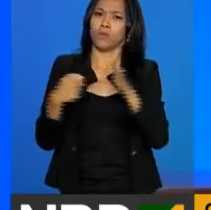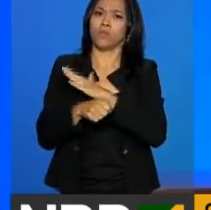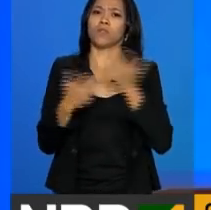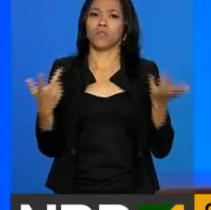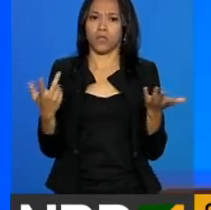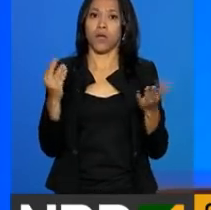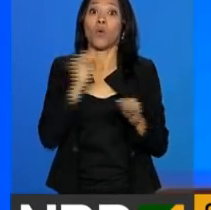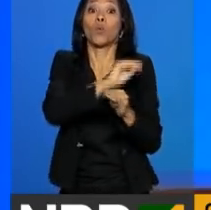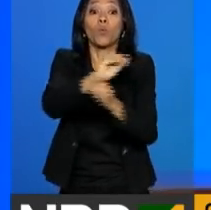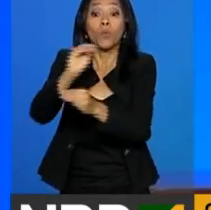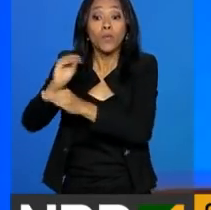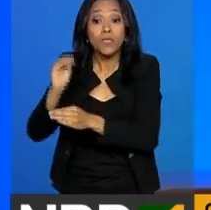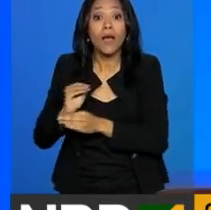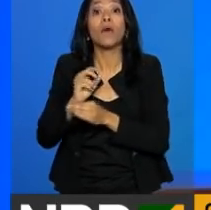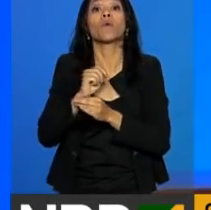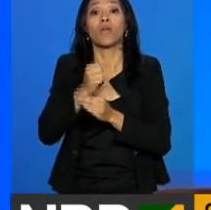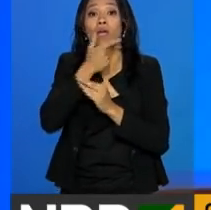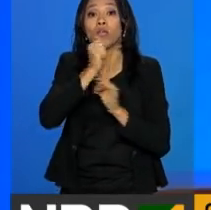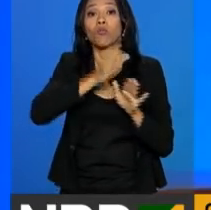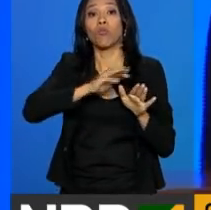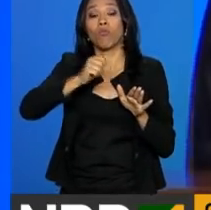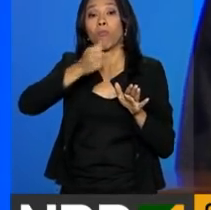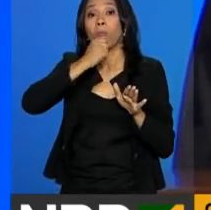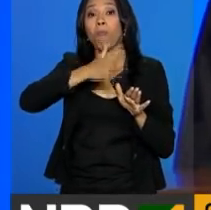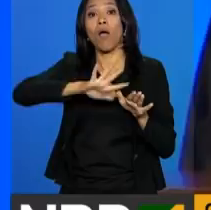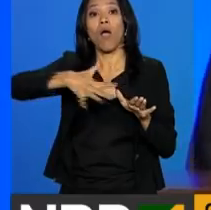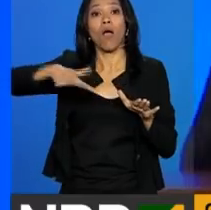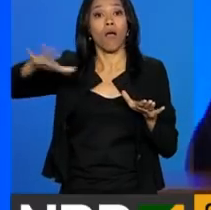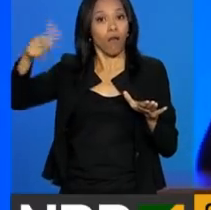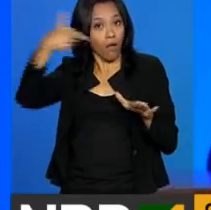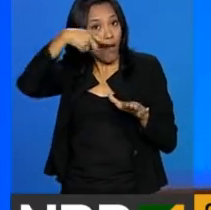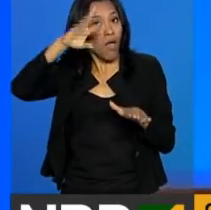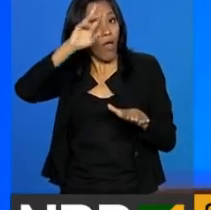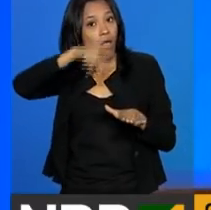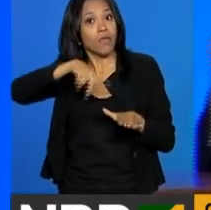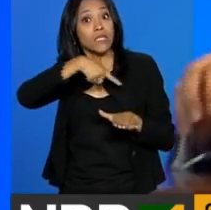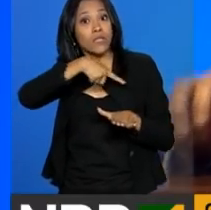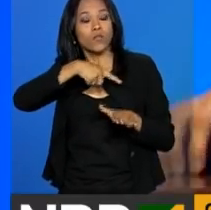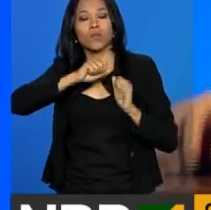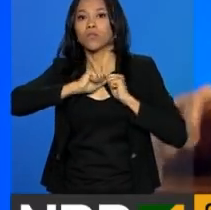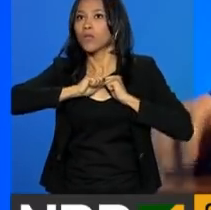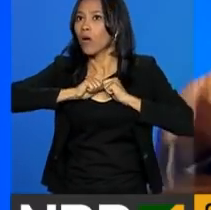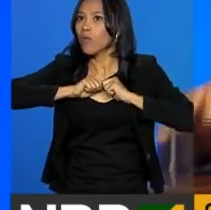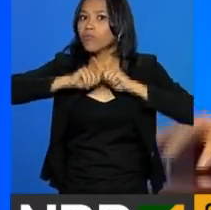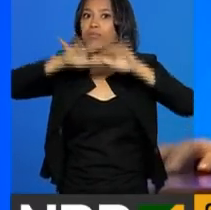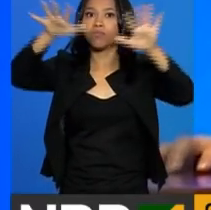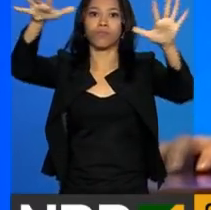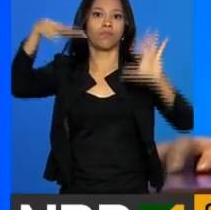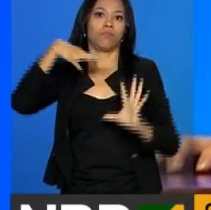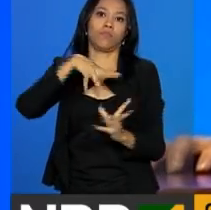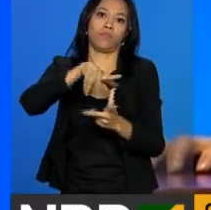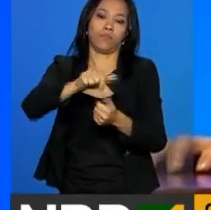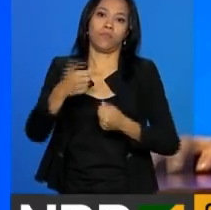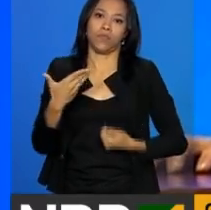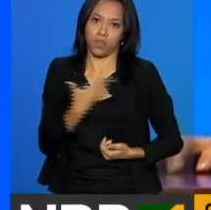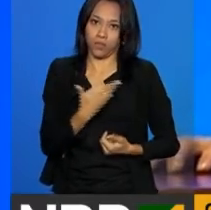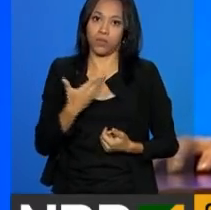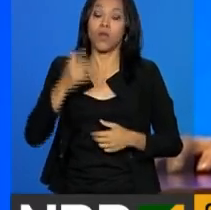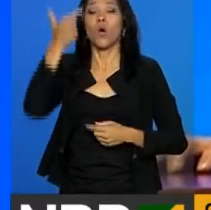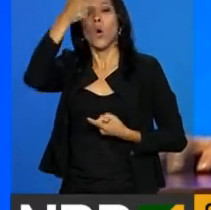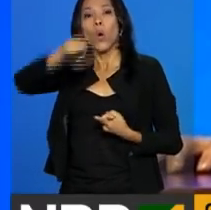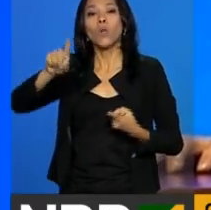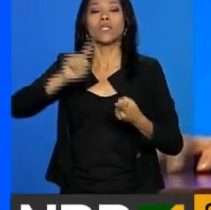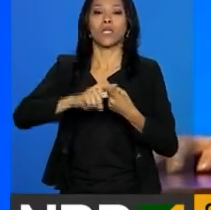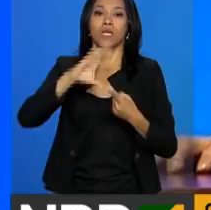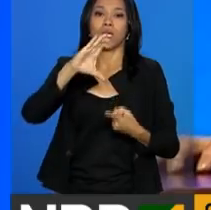das reservas marinhas não é nós fizemos isso isso tem repercussão lá no centro oeste tem a chamada por chapada dos veadeiros